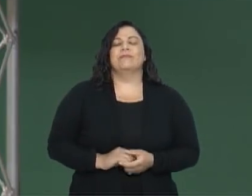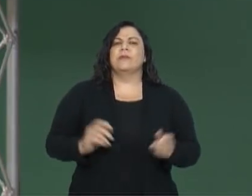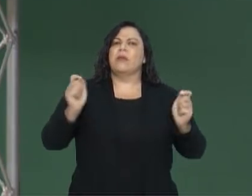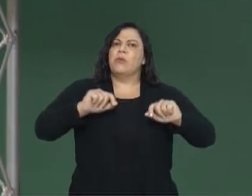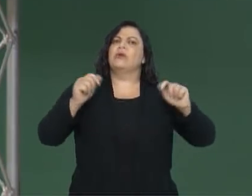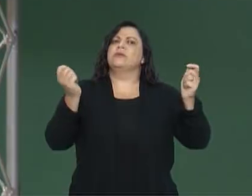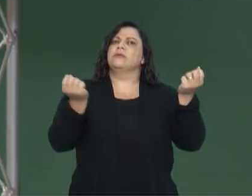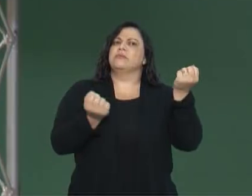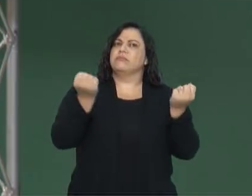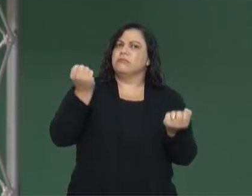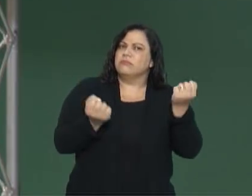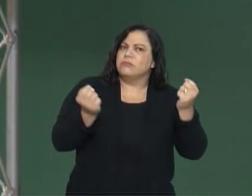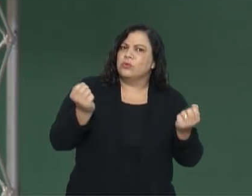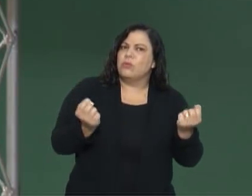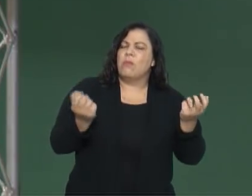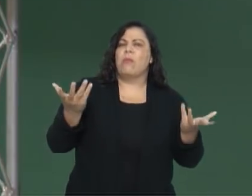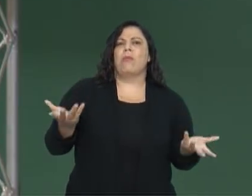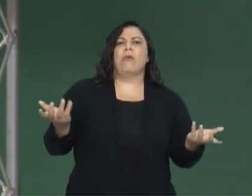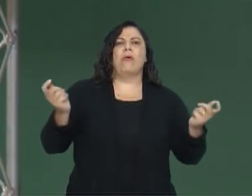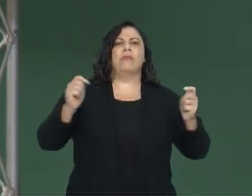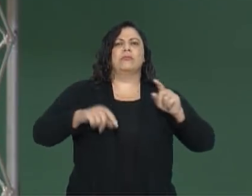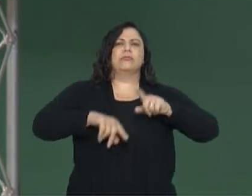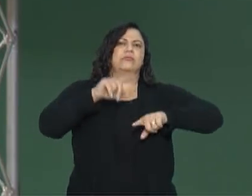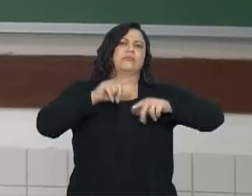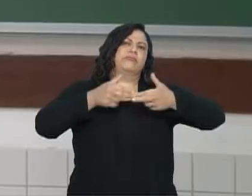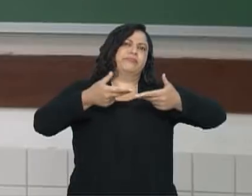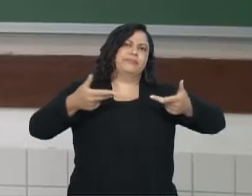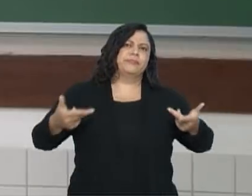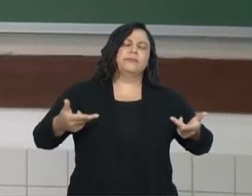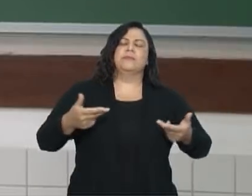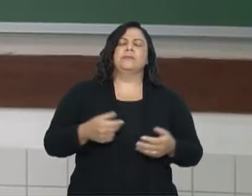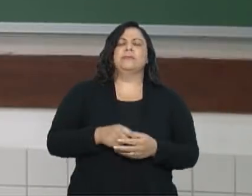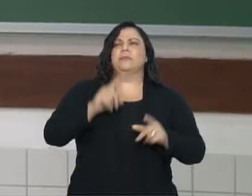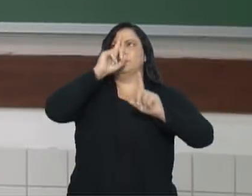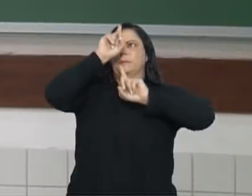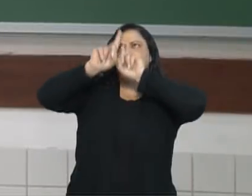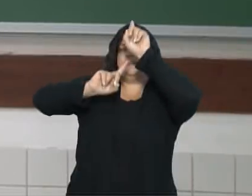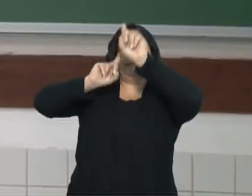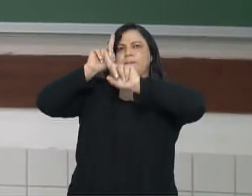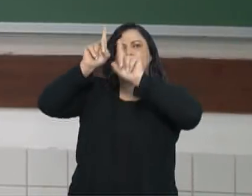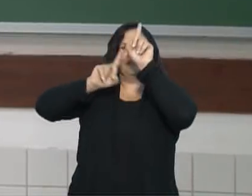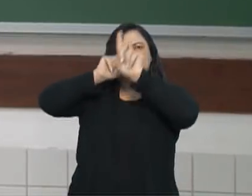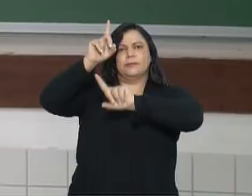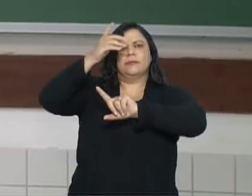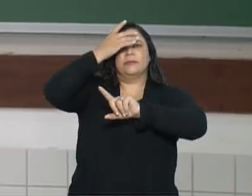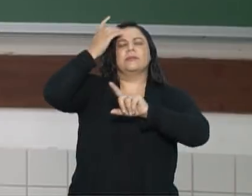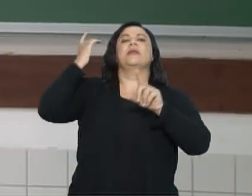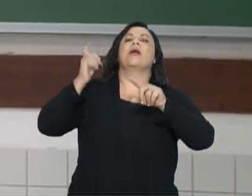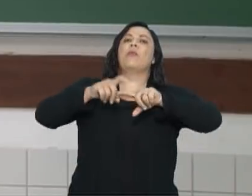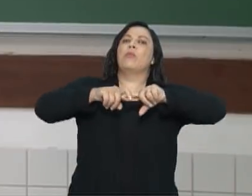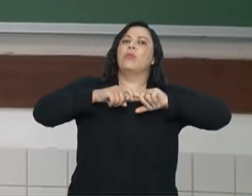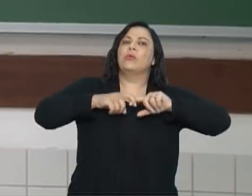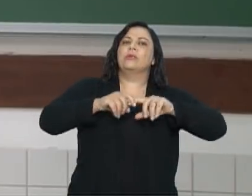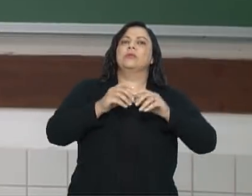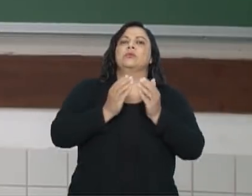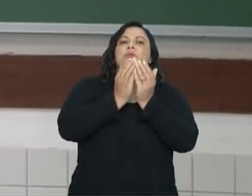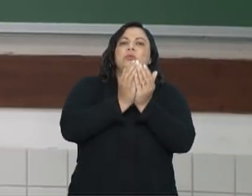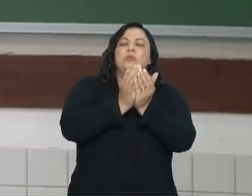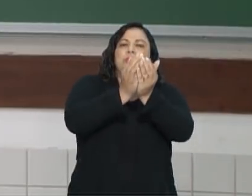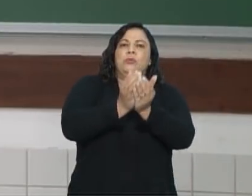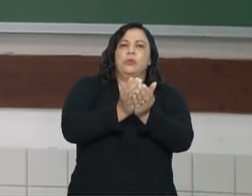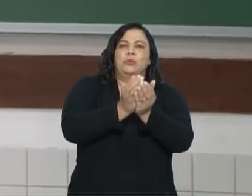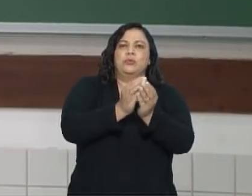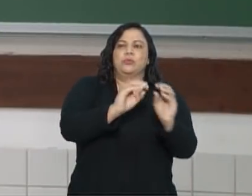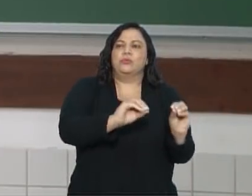doméstico que eles inventaram. Por isso, aquele porto que eu dei como exemplo, significa que eu